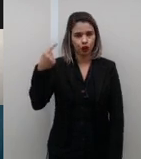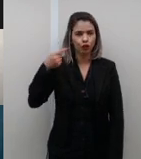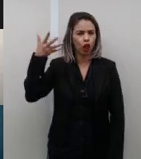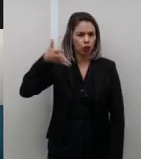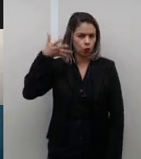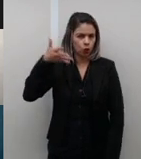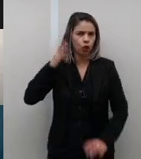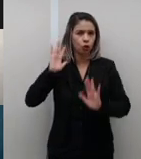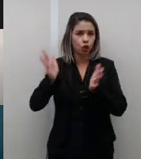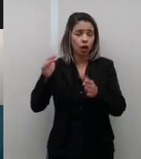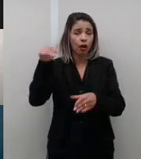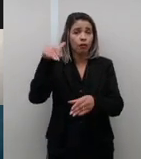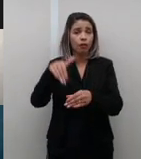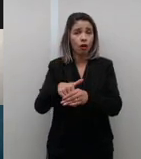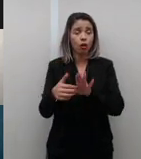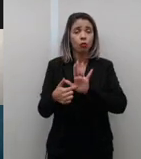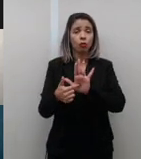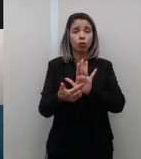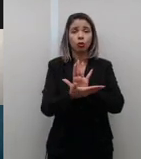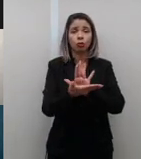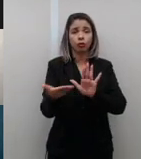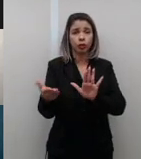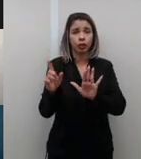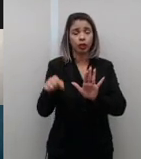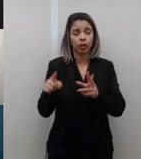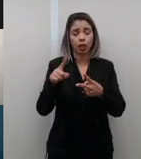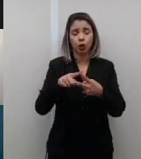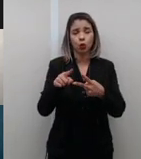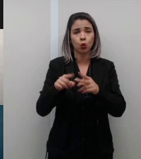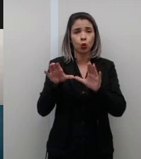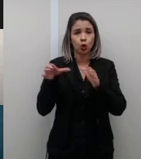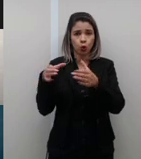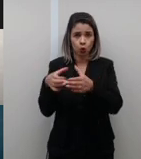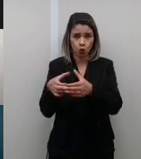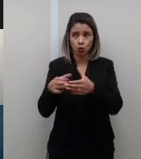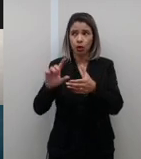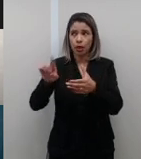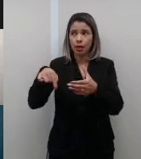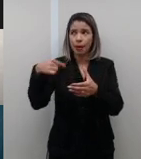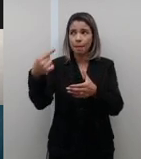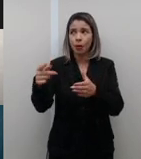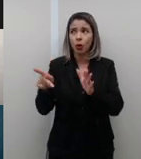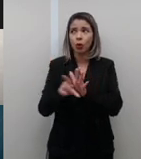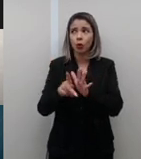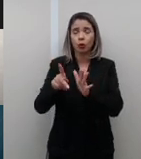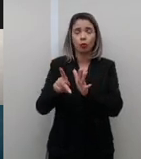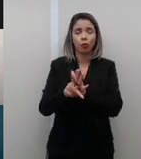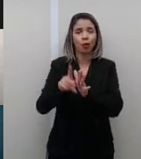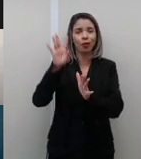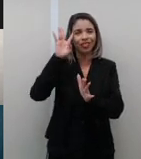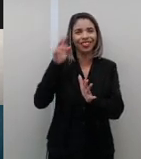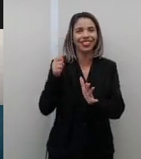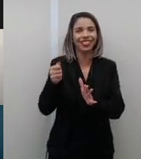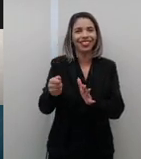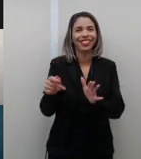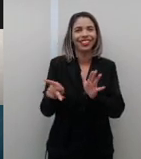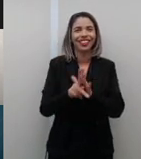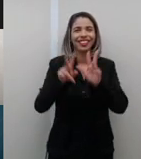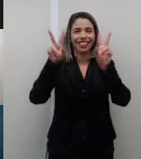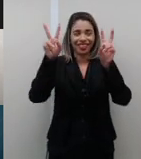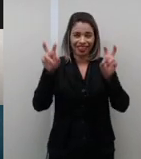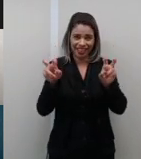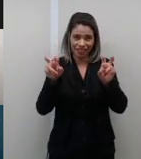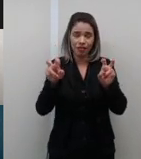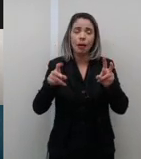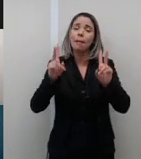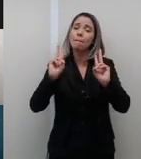voto trouxe precedente das duas turmas posteriores ao julgamento do referido tema, mantendo a